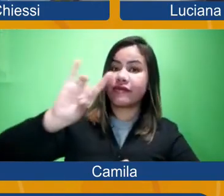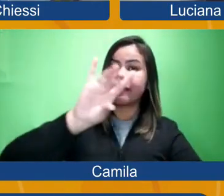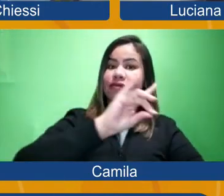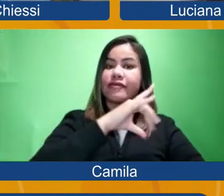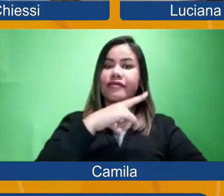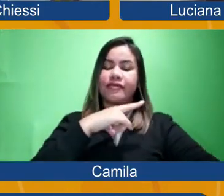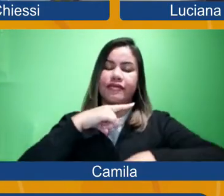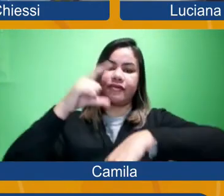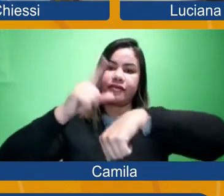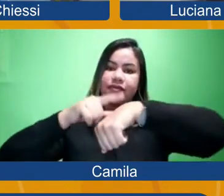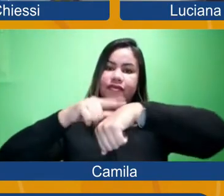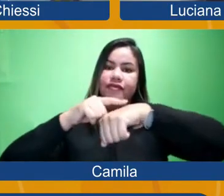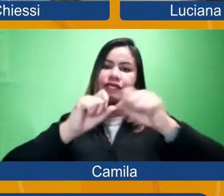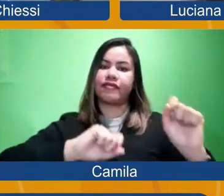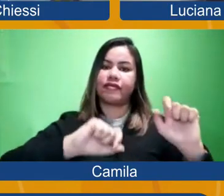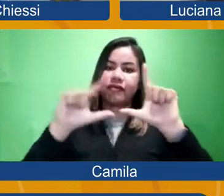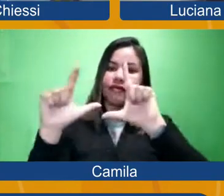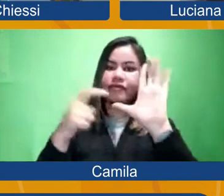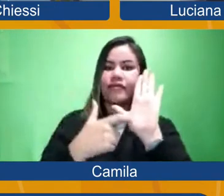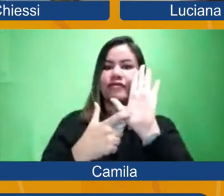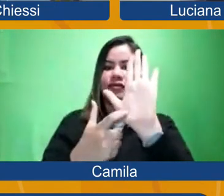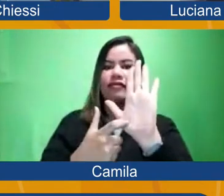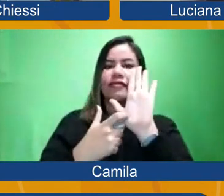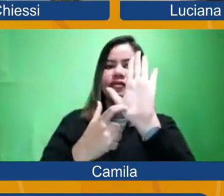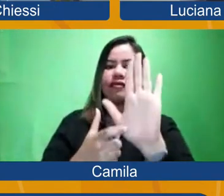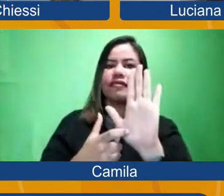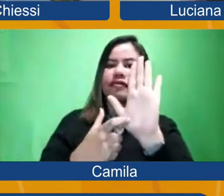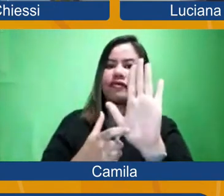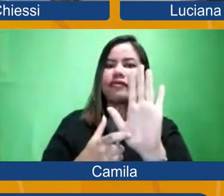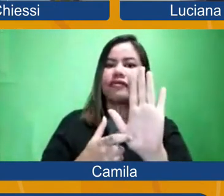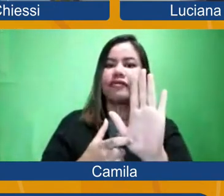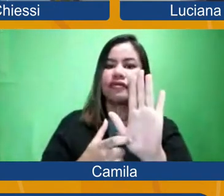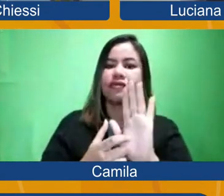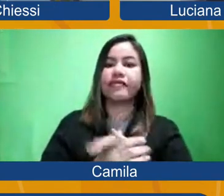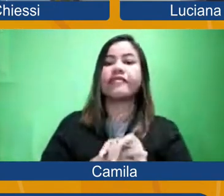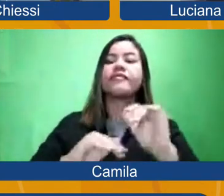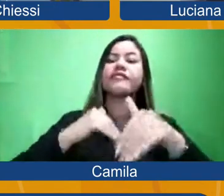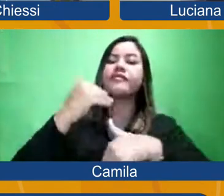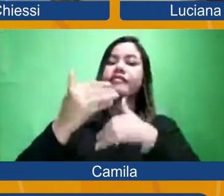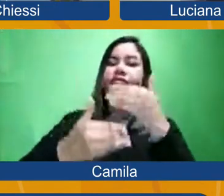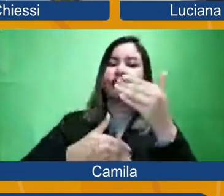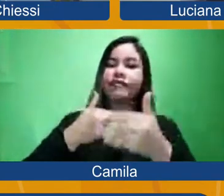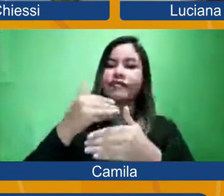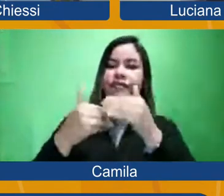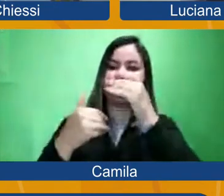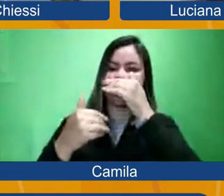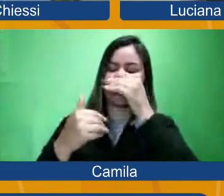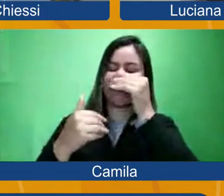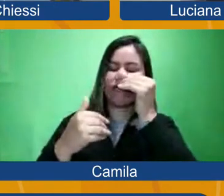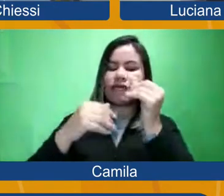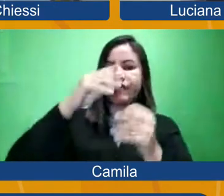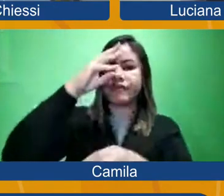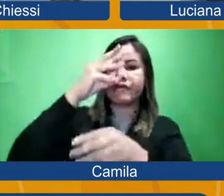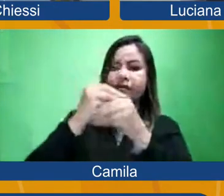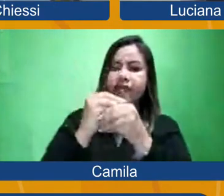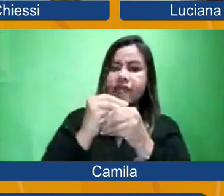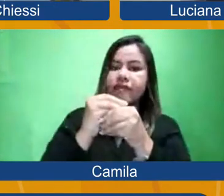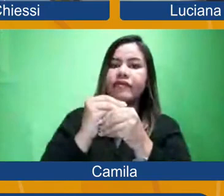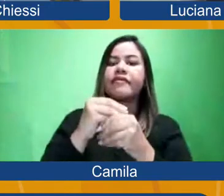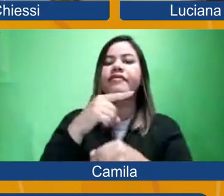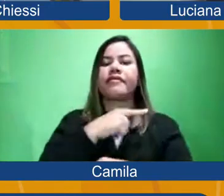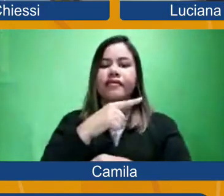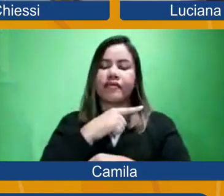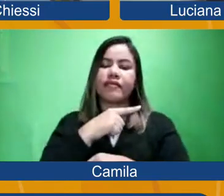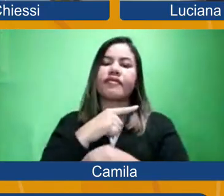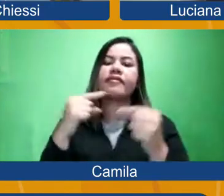apresentar a sua abordagem sobre o tema. E depois eu vou fazer um pequeno resumo, algumas pequenas considerações sobre as